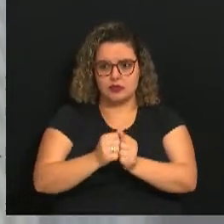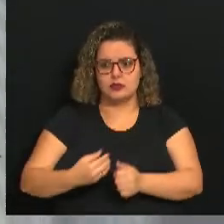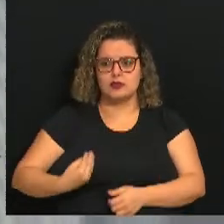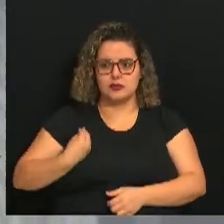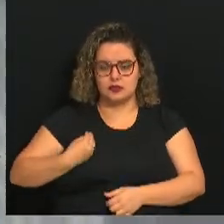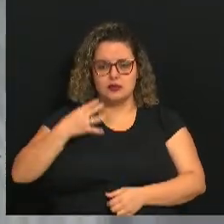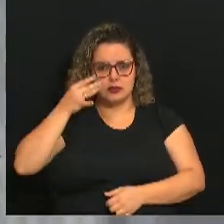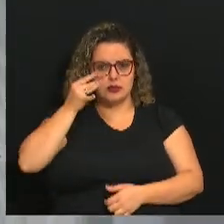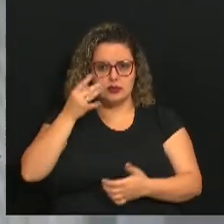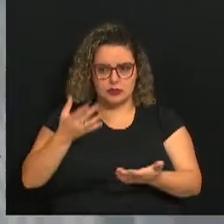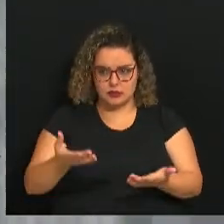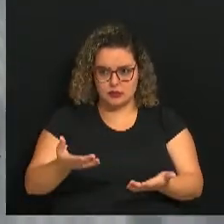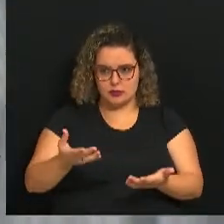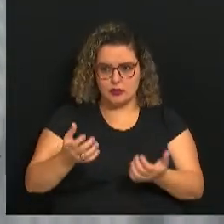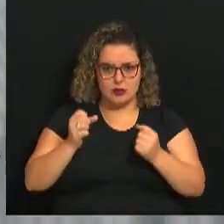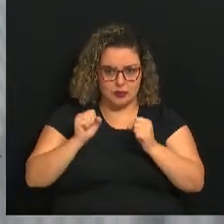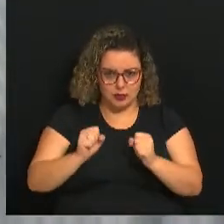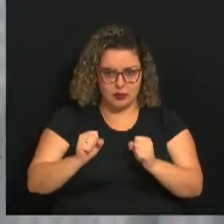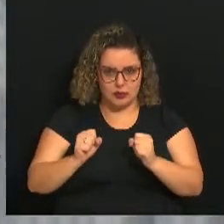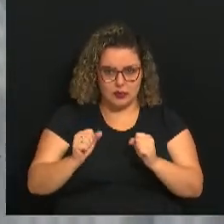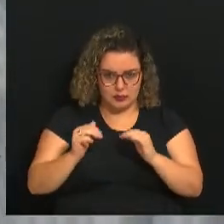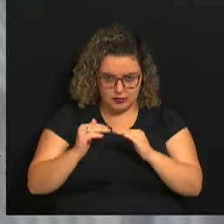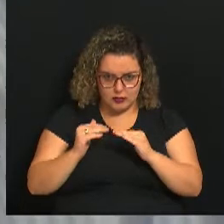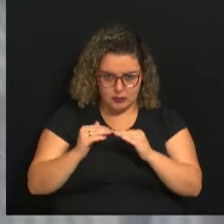vocês. Podemos tocar assim?